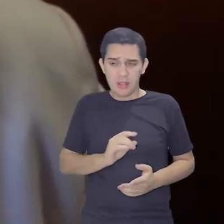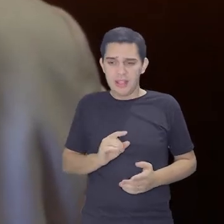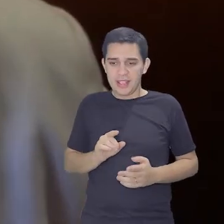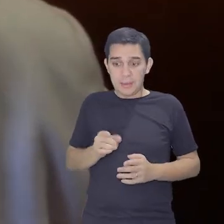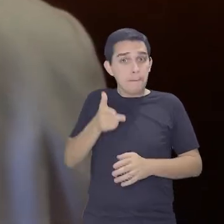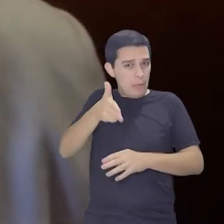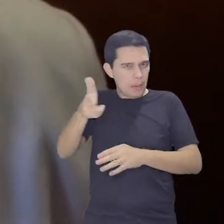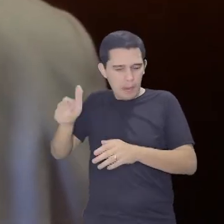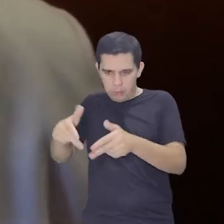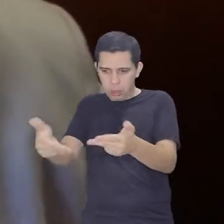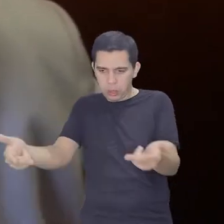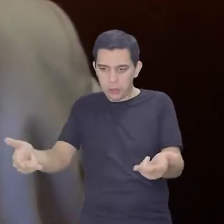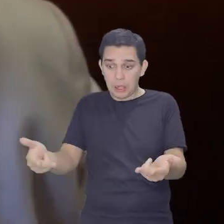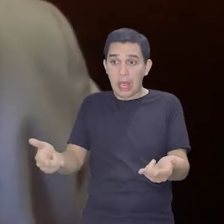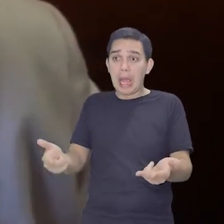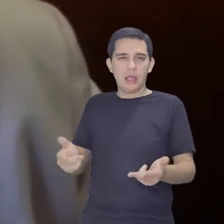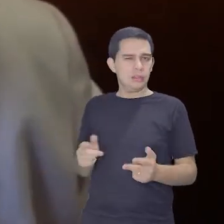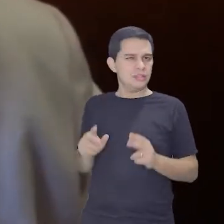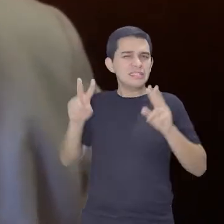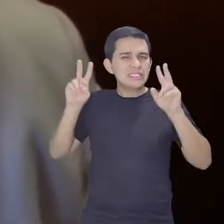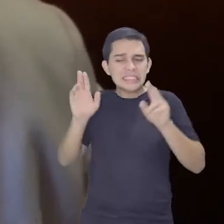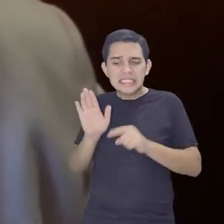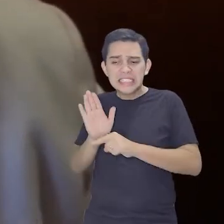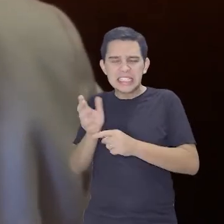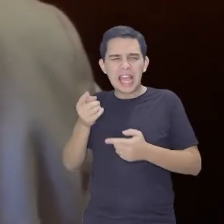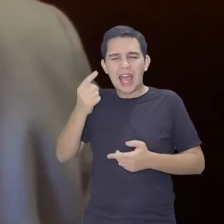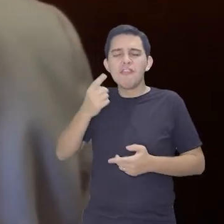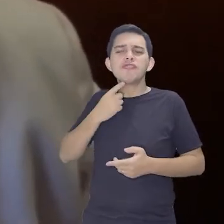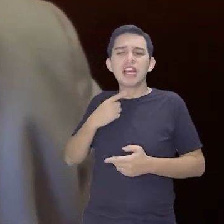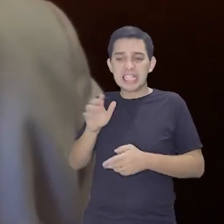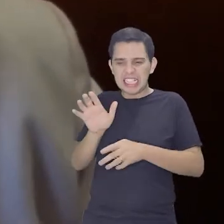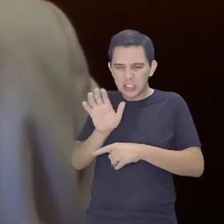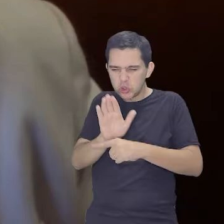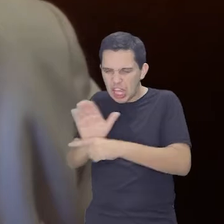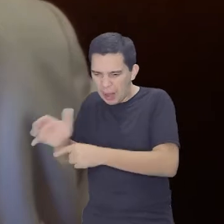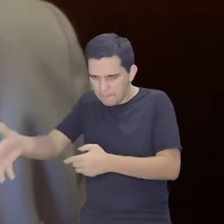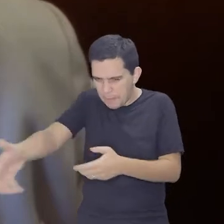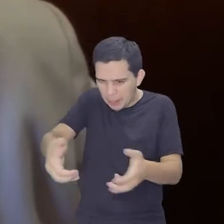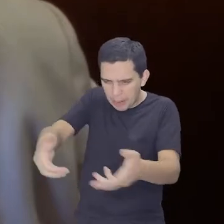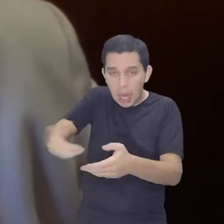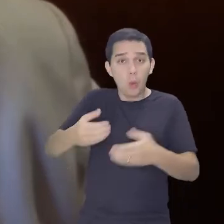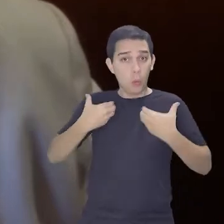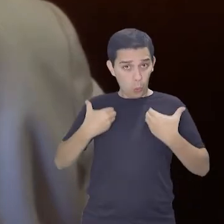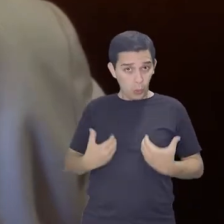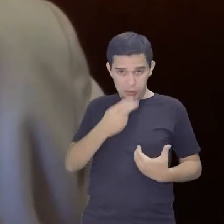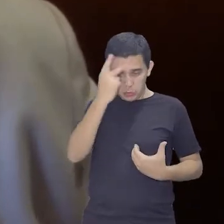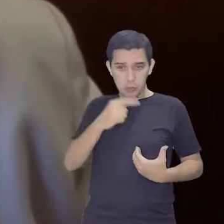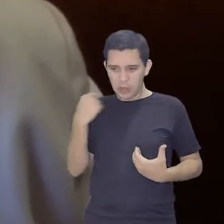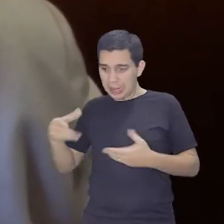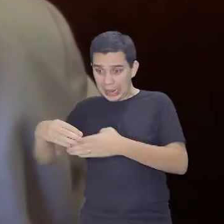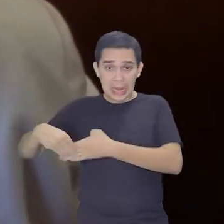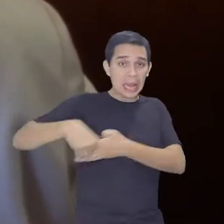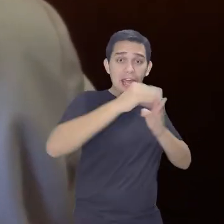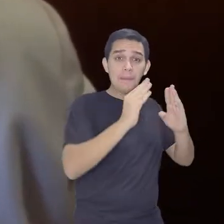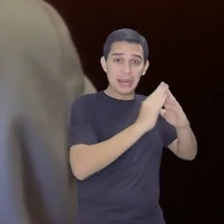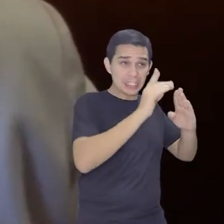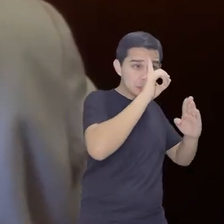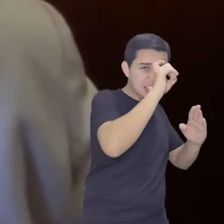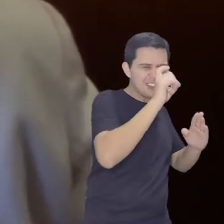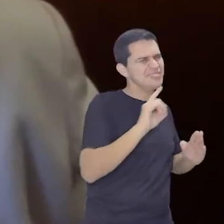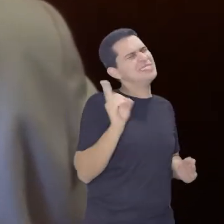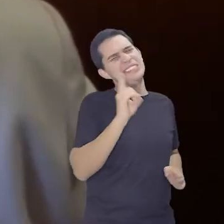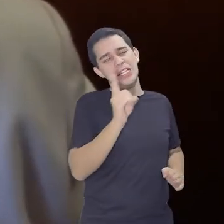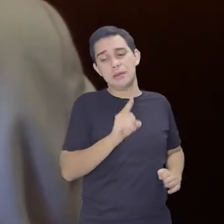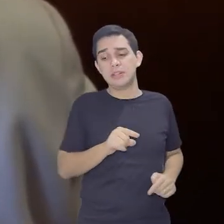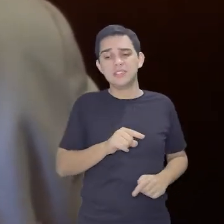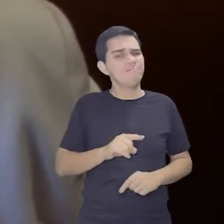verdade, a intenção simplesmente de retirar os cadáveres do local. A gente conseguiu demonstrar de forma bastante